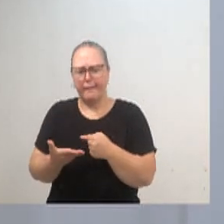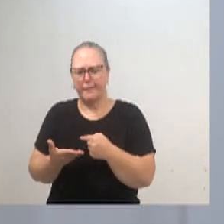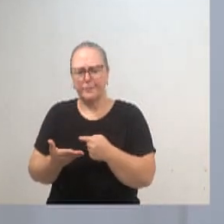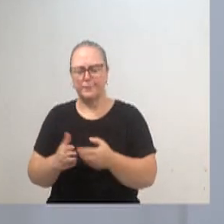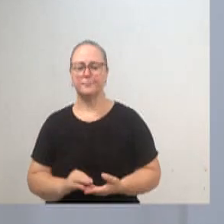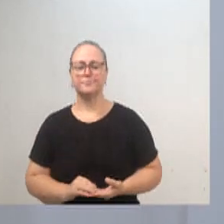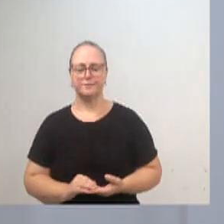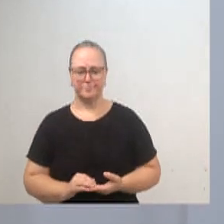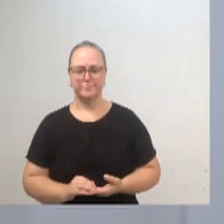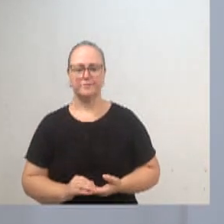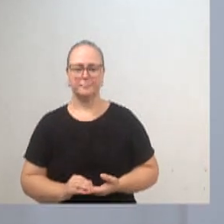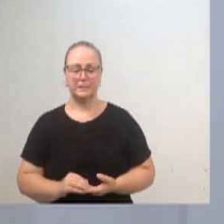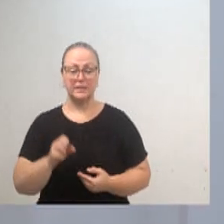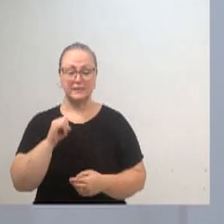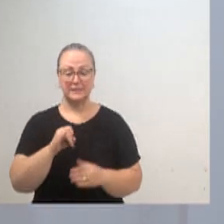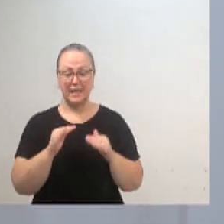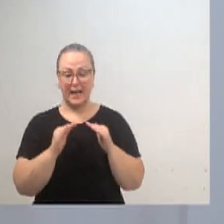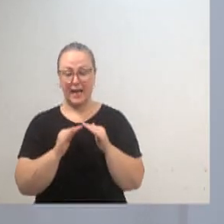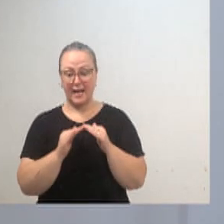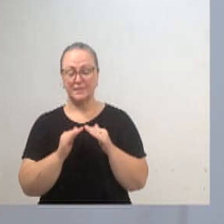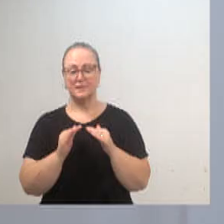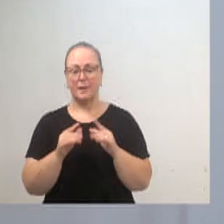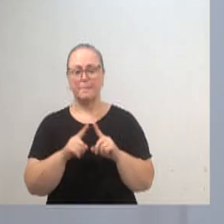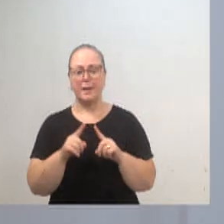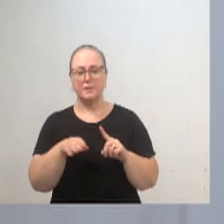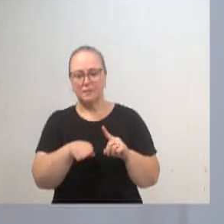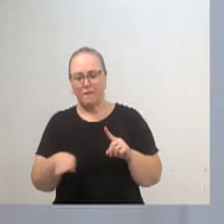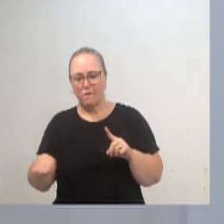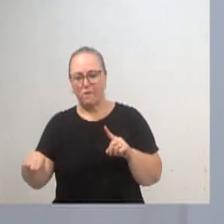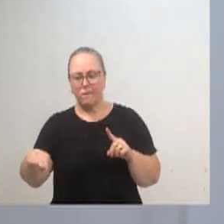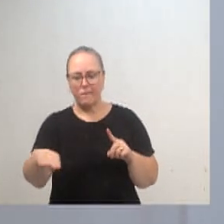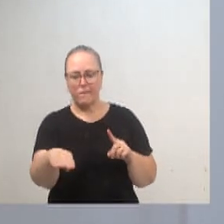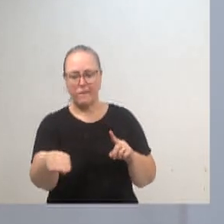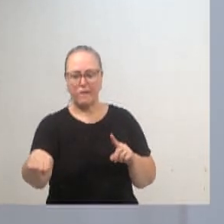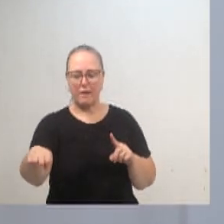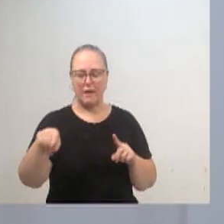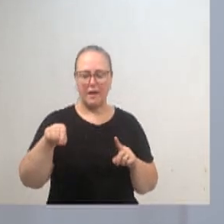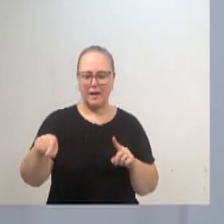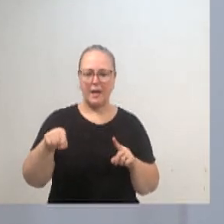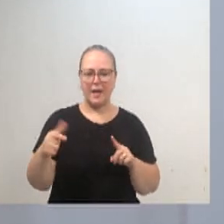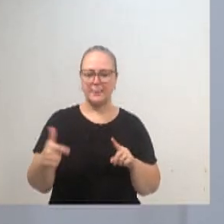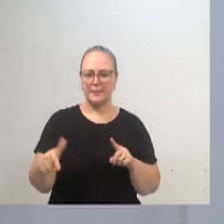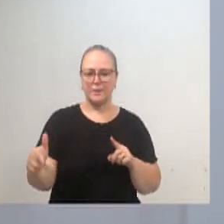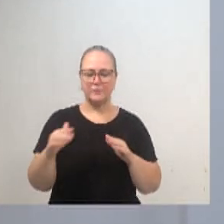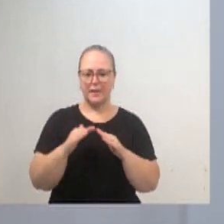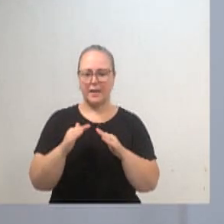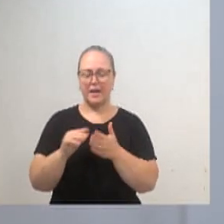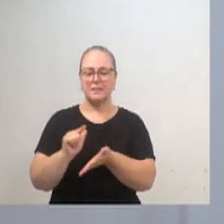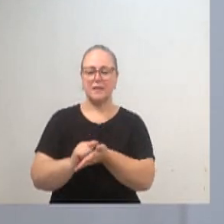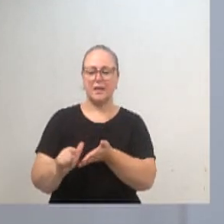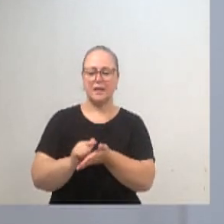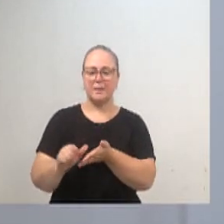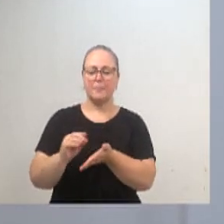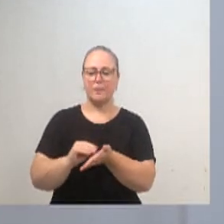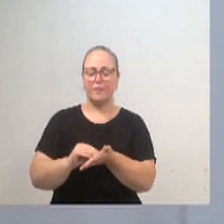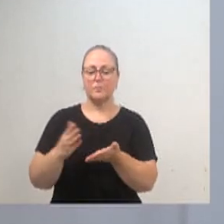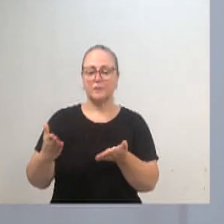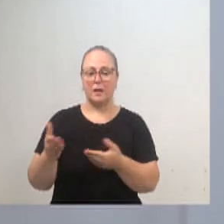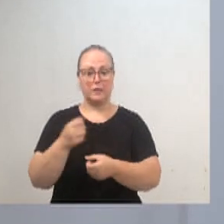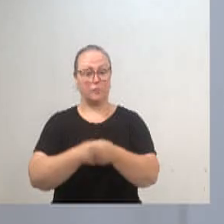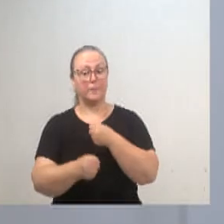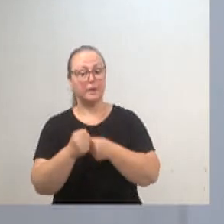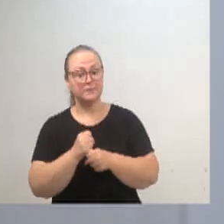os moradores, onde tem as casas. E já onde faz a curva e não tem residência perto, não foi feita a limpeza. Estou falando disso do ano passado,